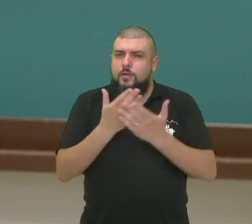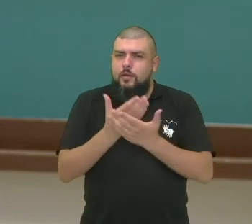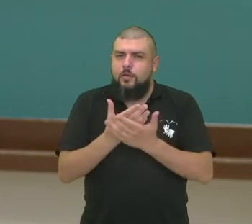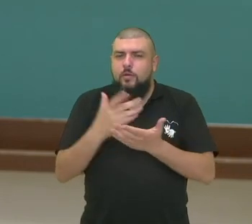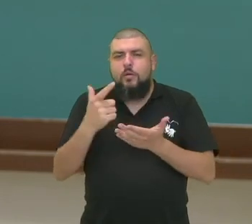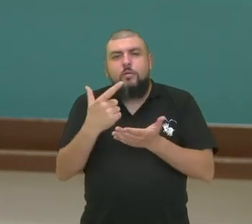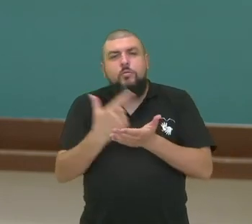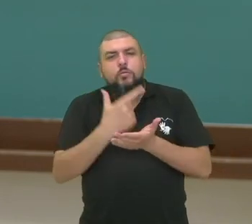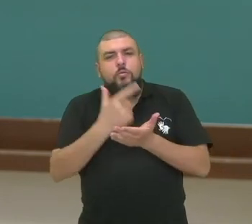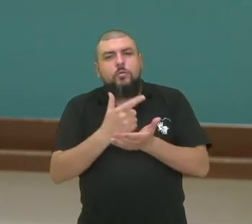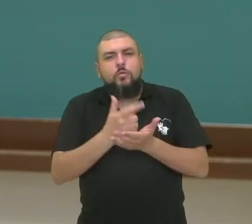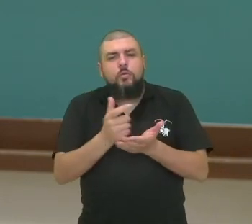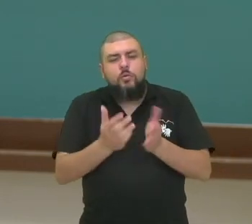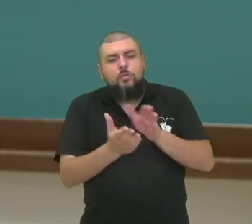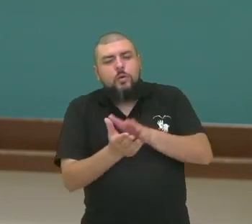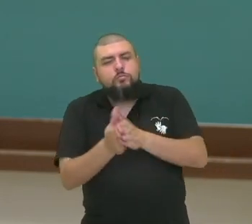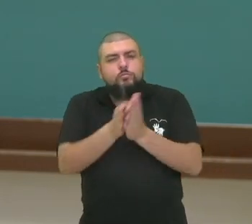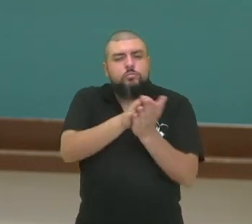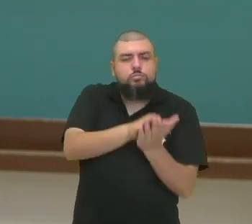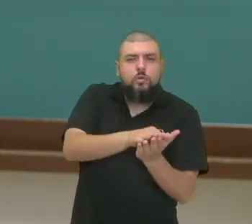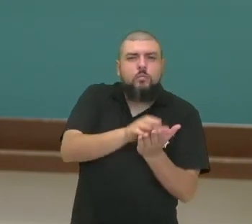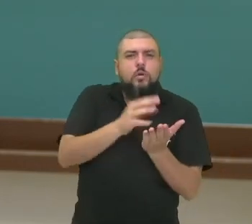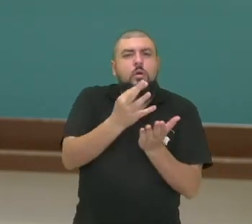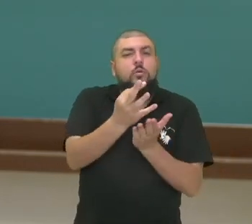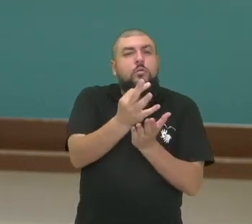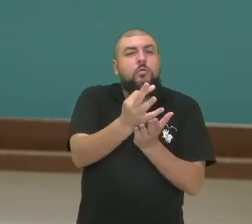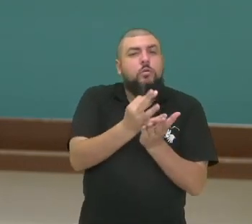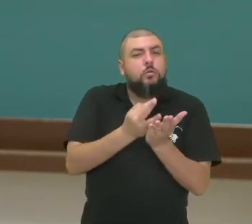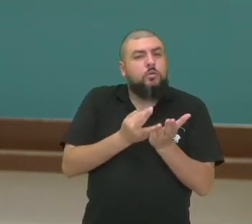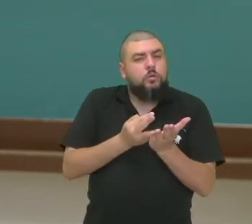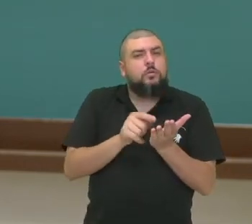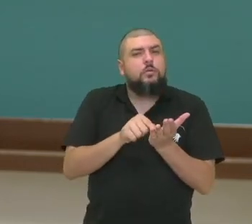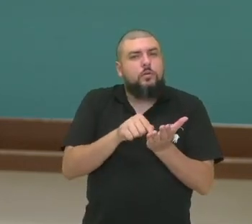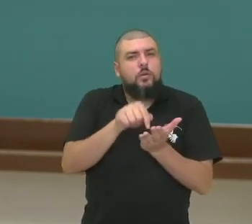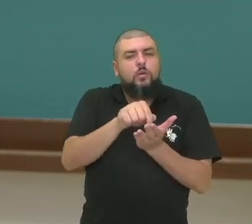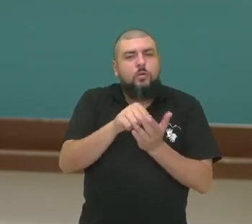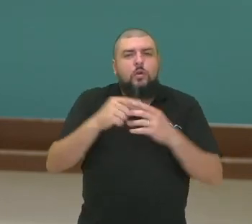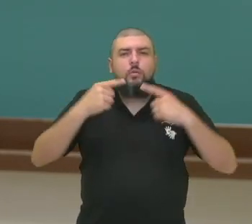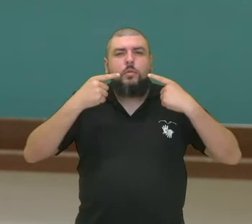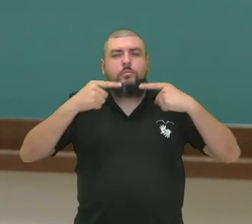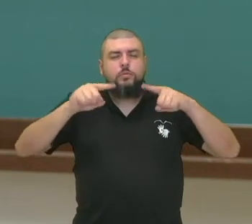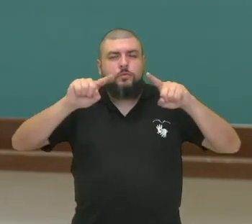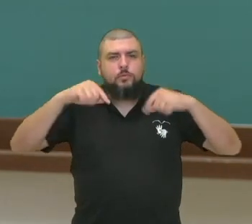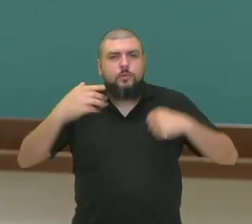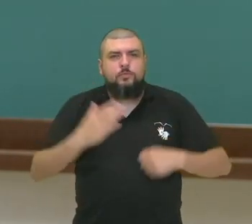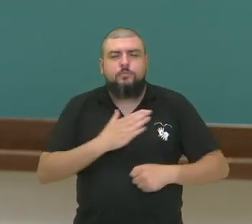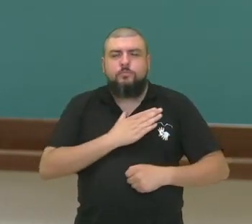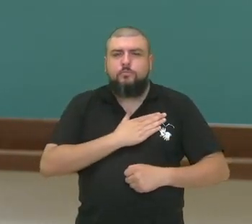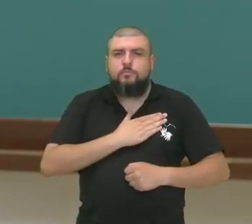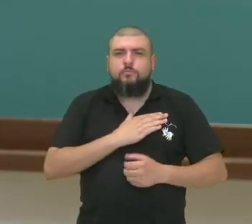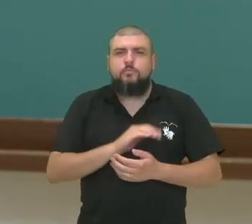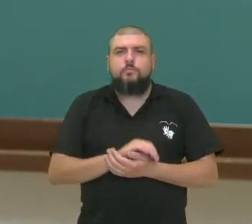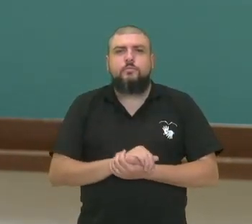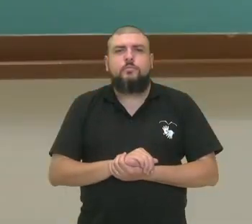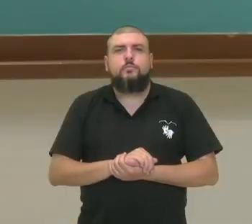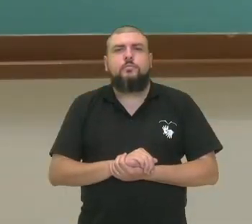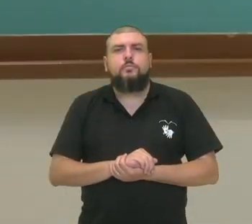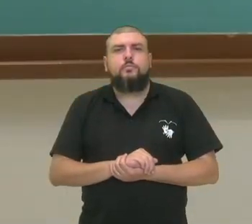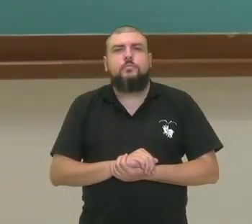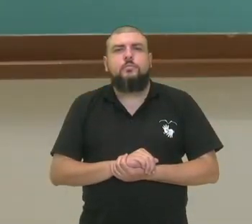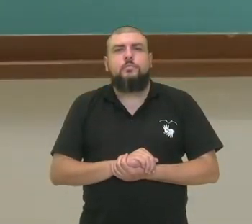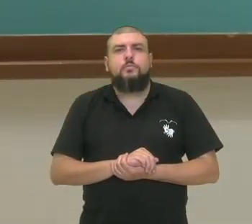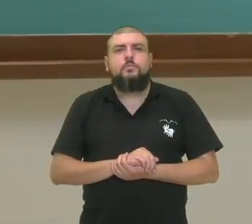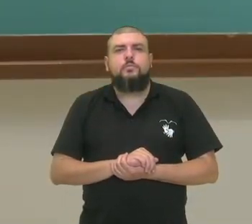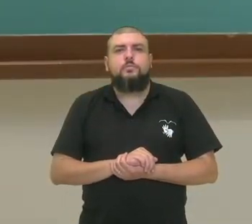hino nacional lá, então a gente já está bem familiarizado com estes hinos, certo? Falando em hino,